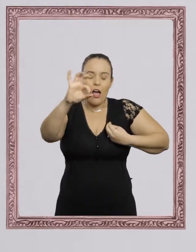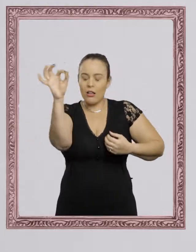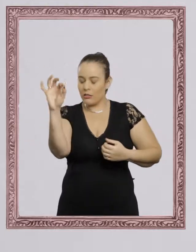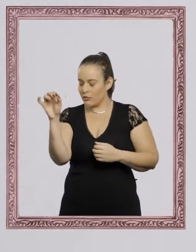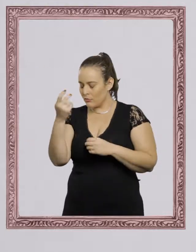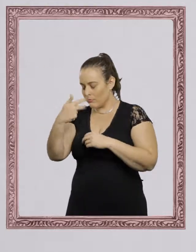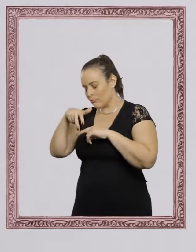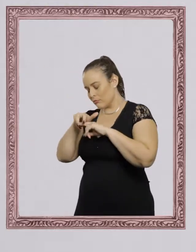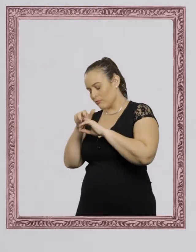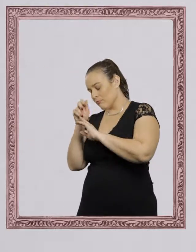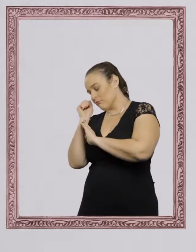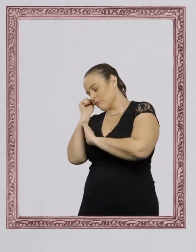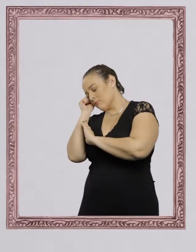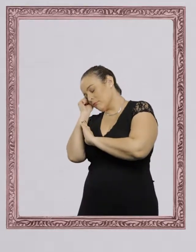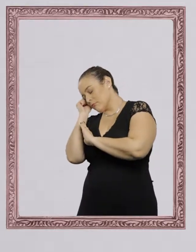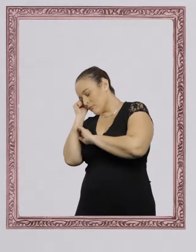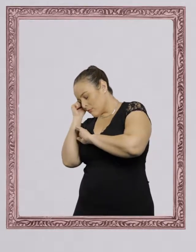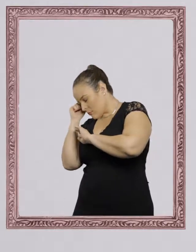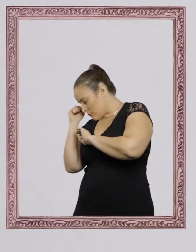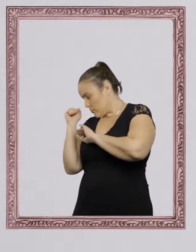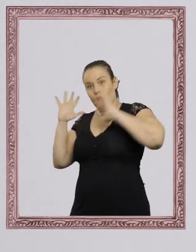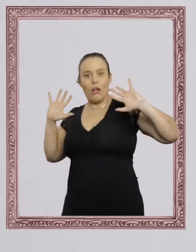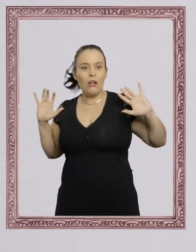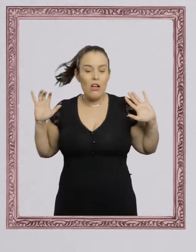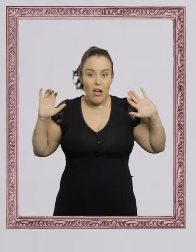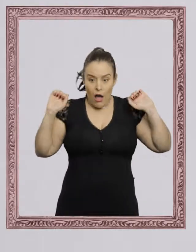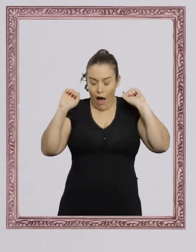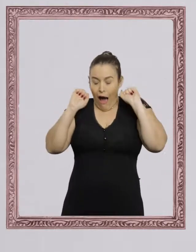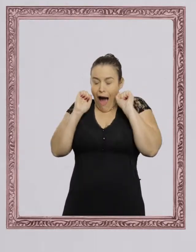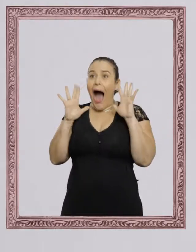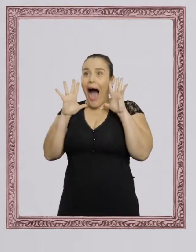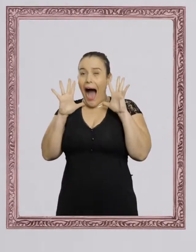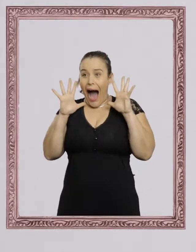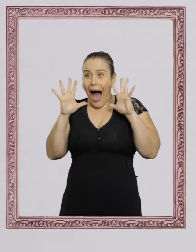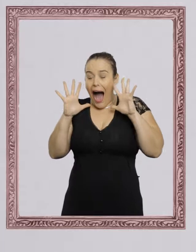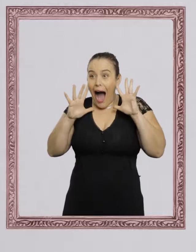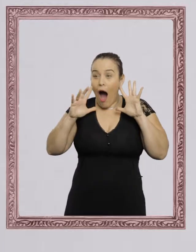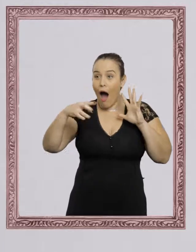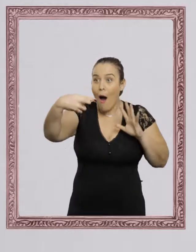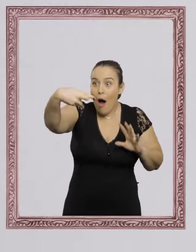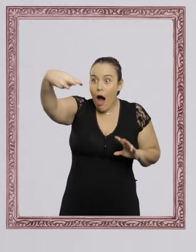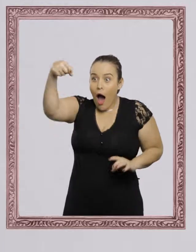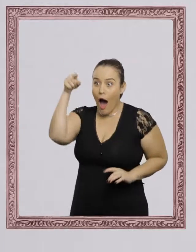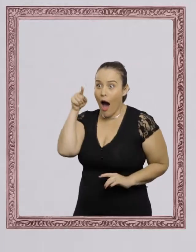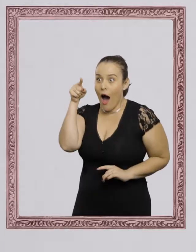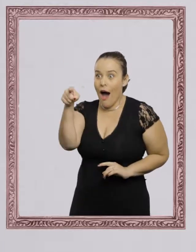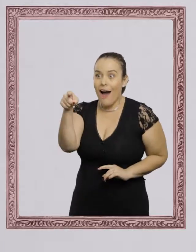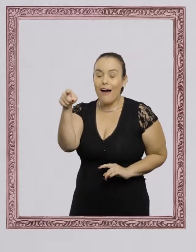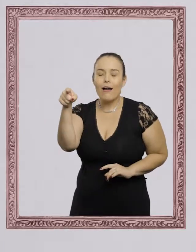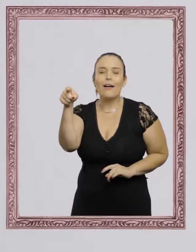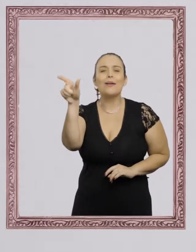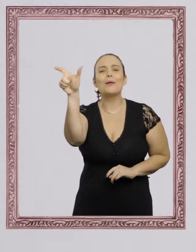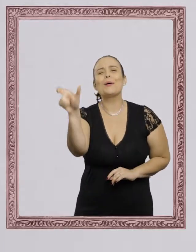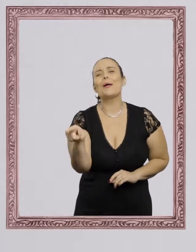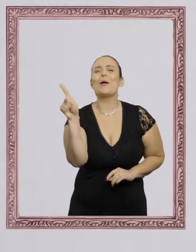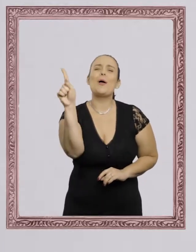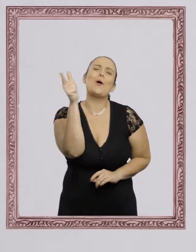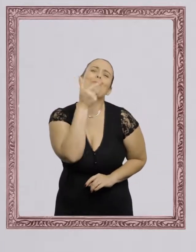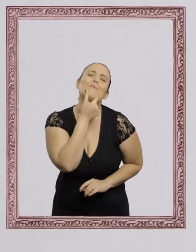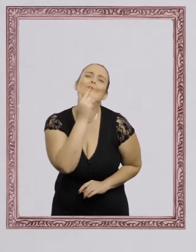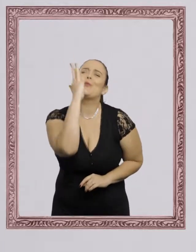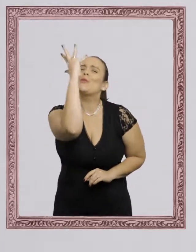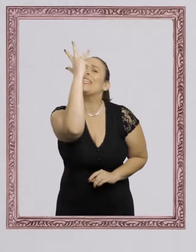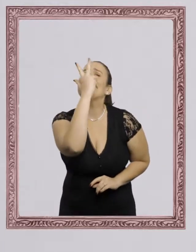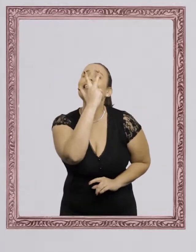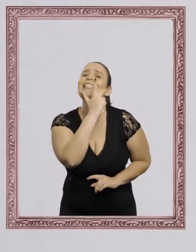como se estivesse viva. A senhora Darling acordou e deu um pulo. Soltou um grito quando viu Peter Pan.